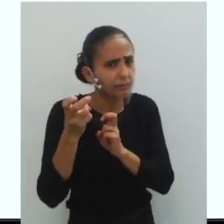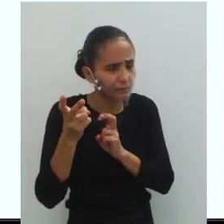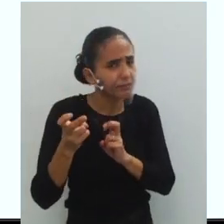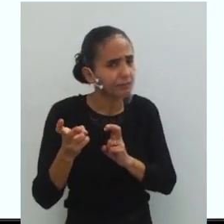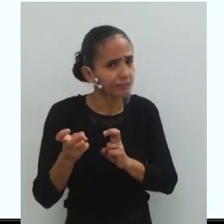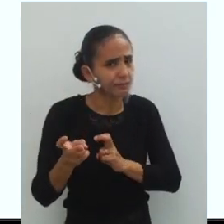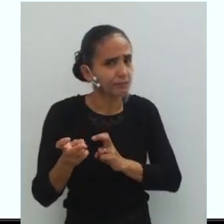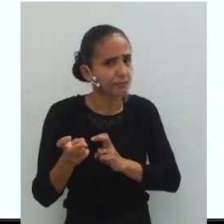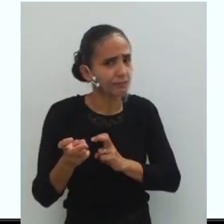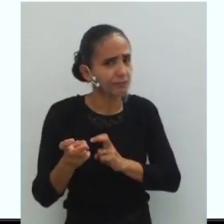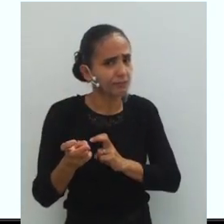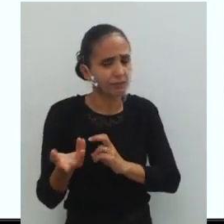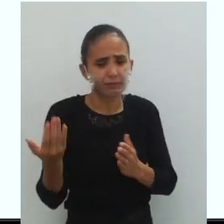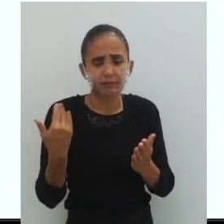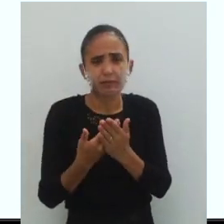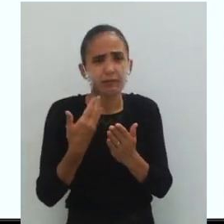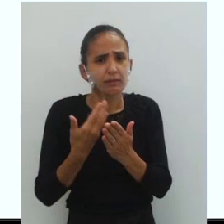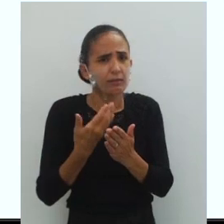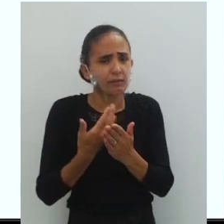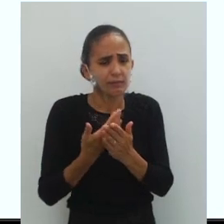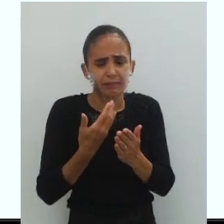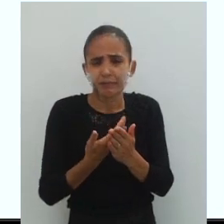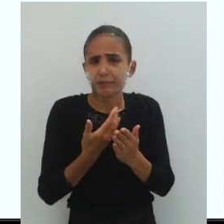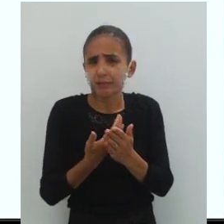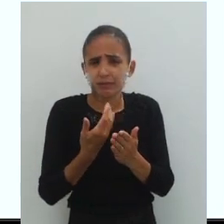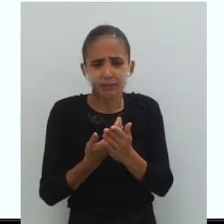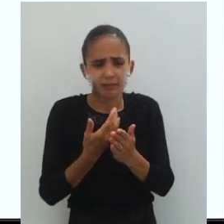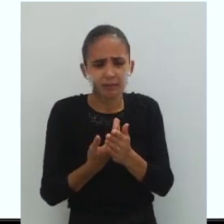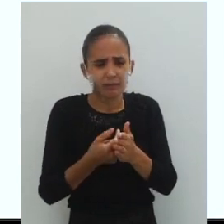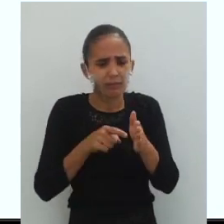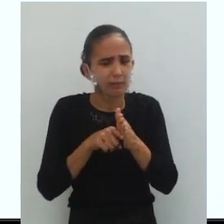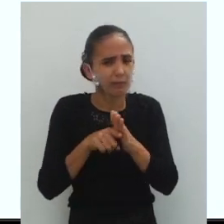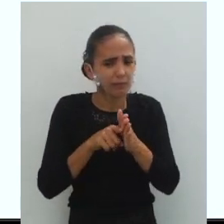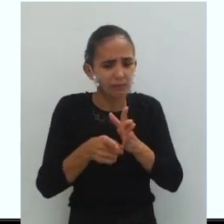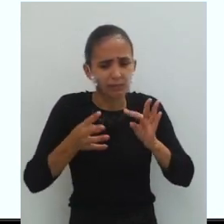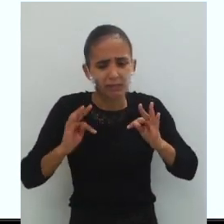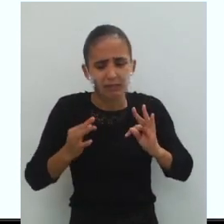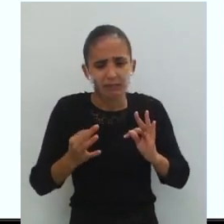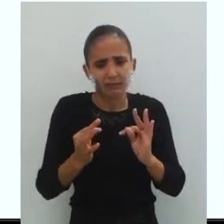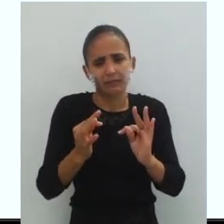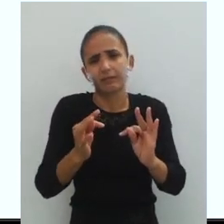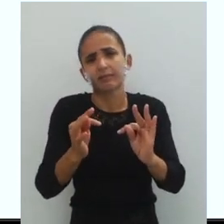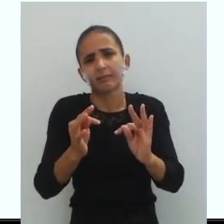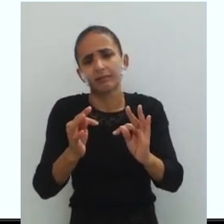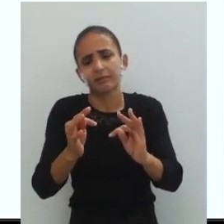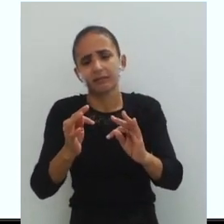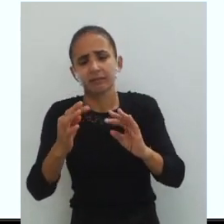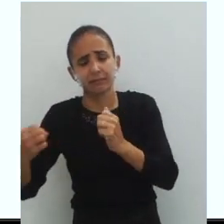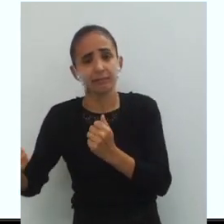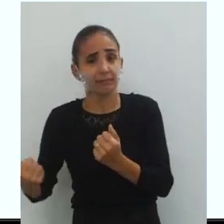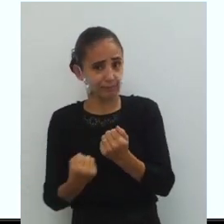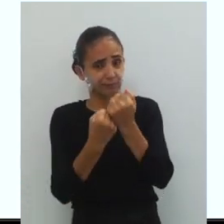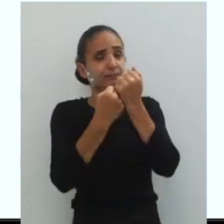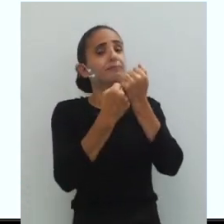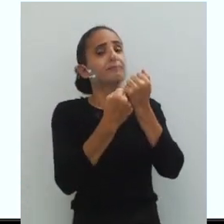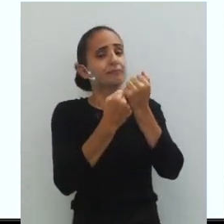um rebuscamento e lá buscar aquela tecnologia para ajudar